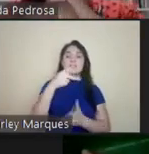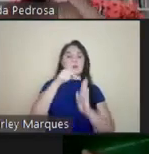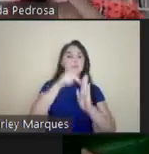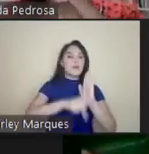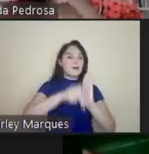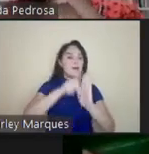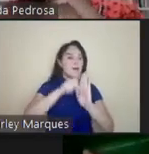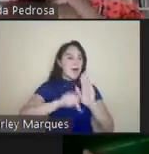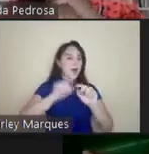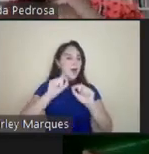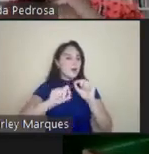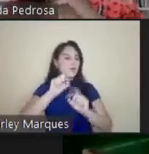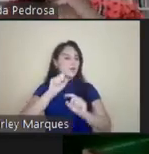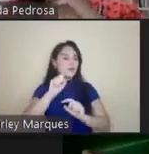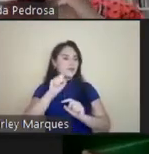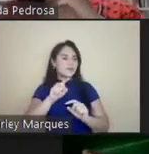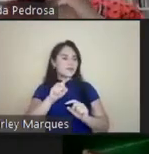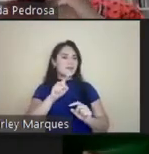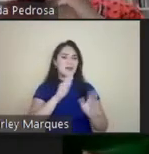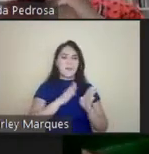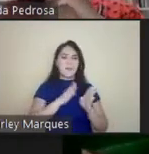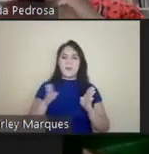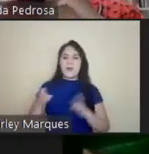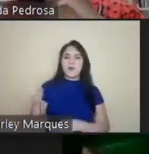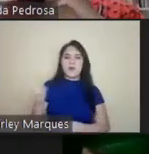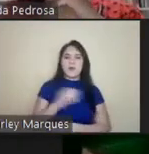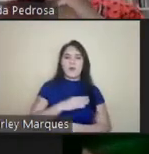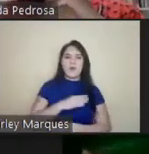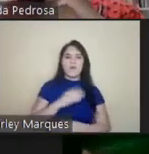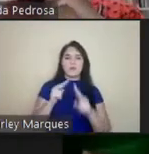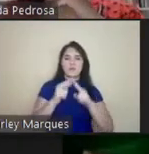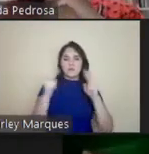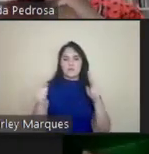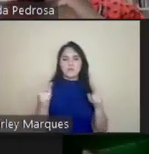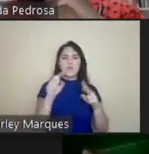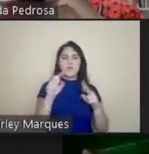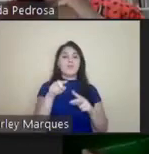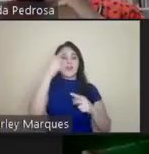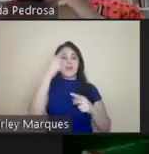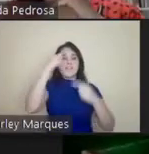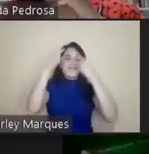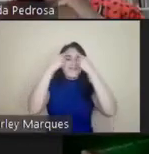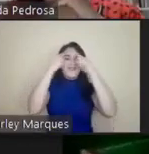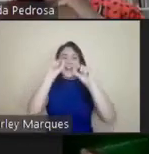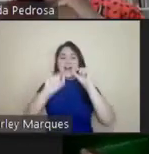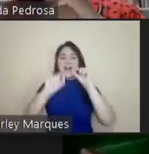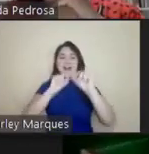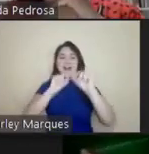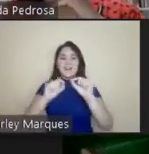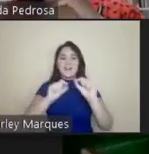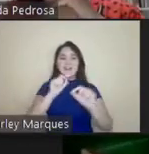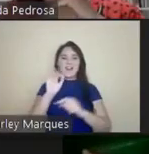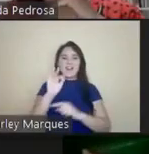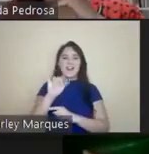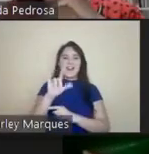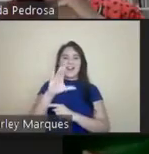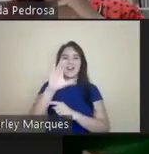aí nesse processo novo aí das virtualidades, o que, é que você está inventando. Né? A Flica da Rede, eu